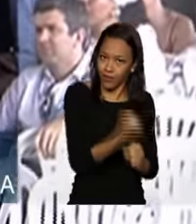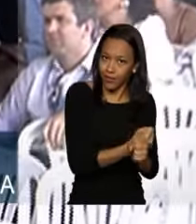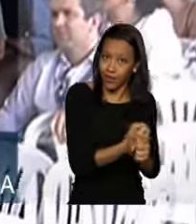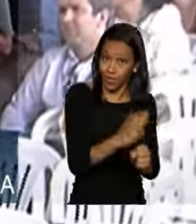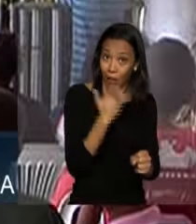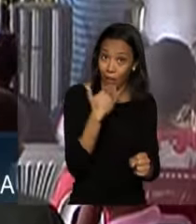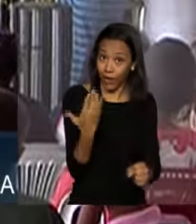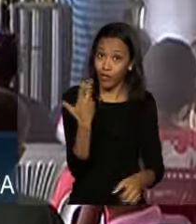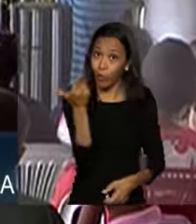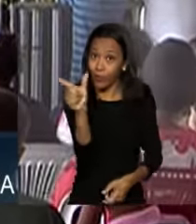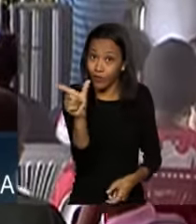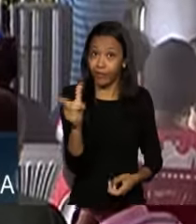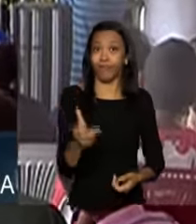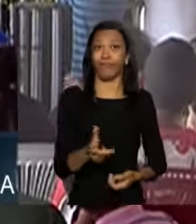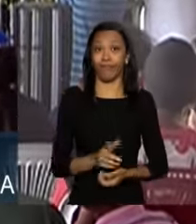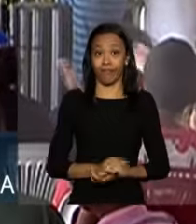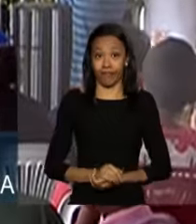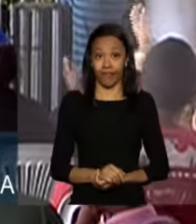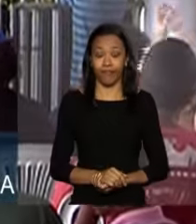pede outra.